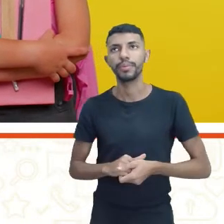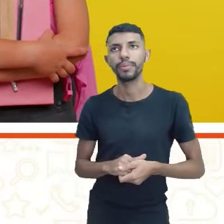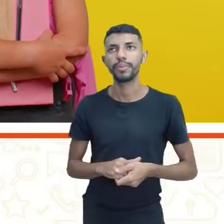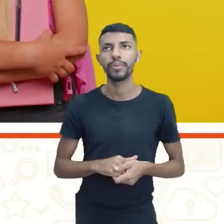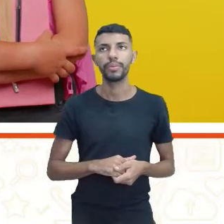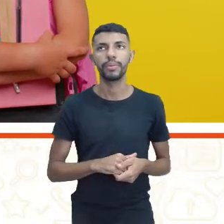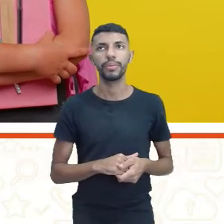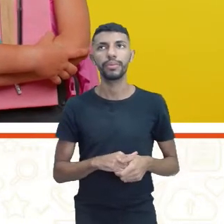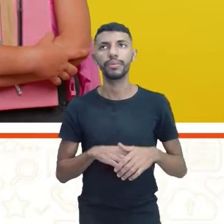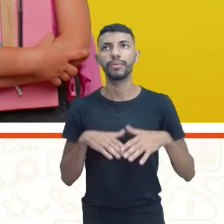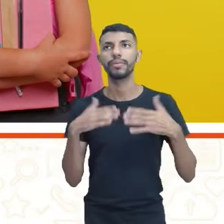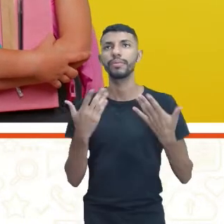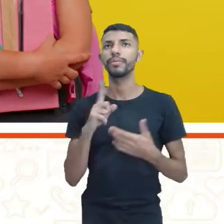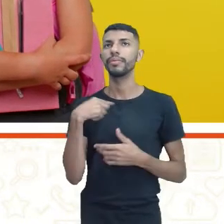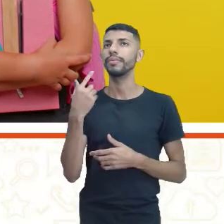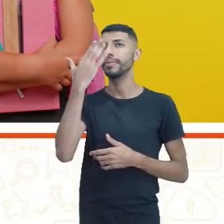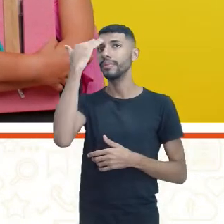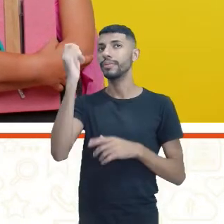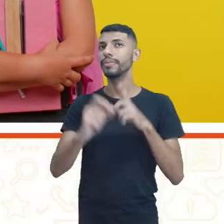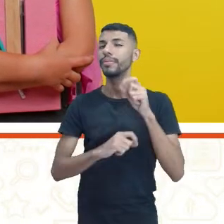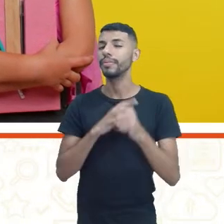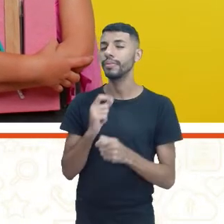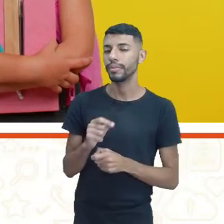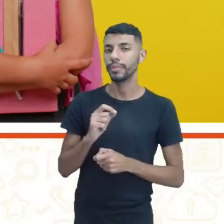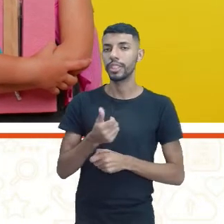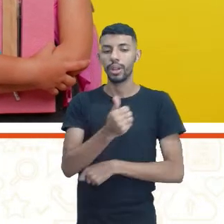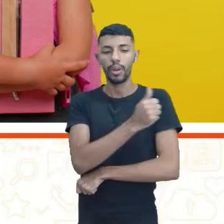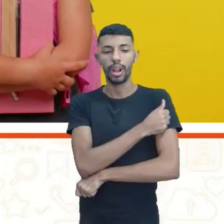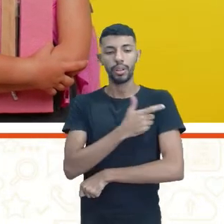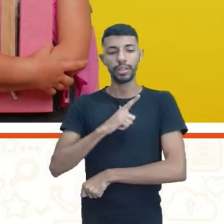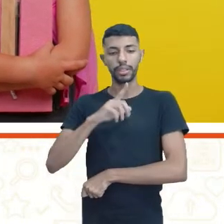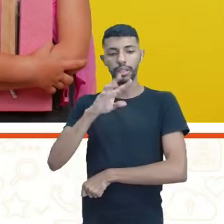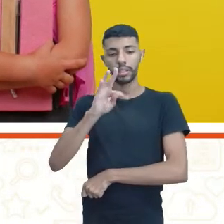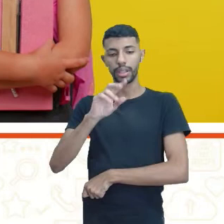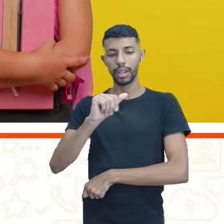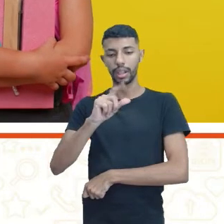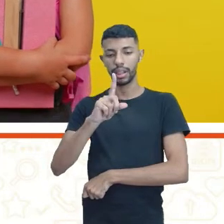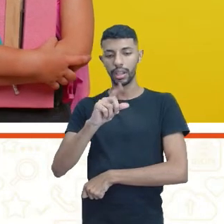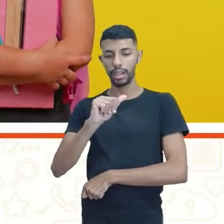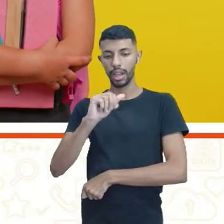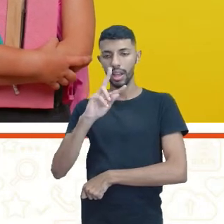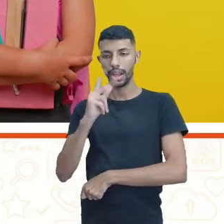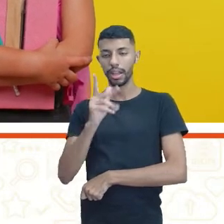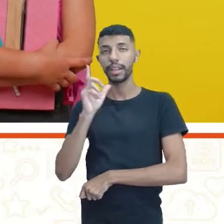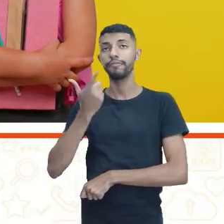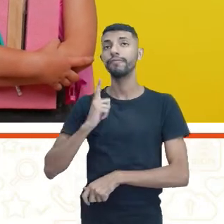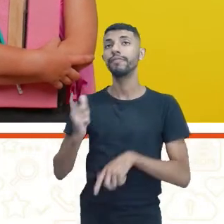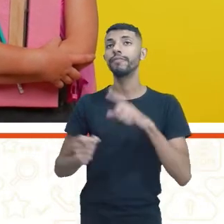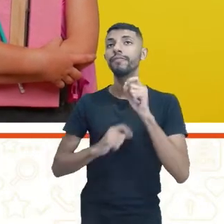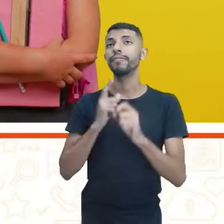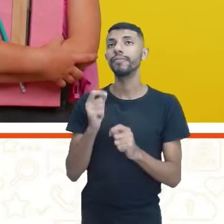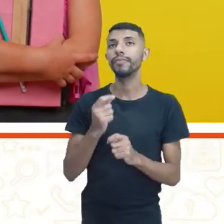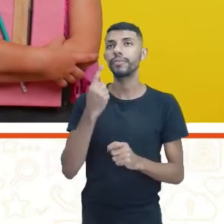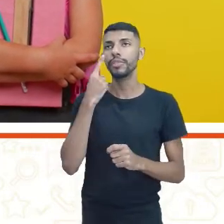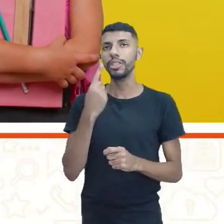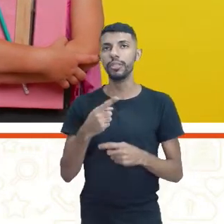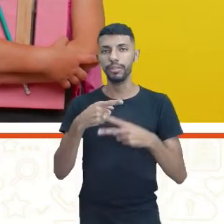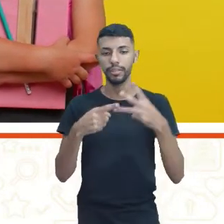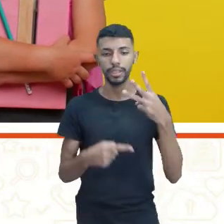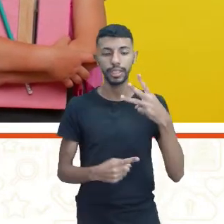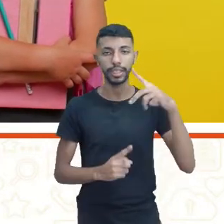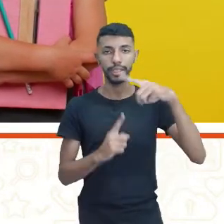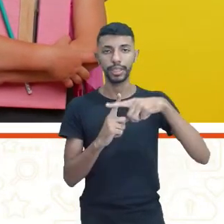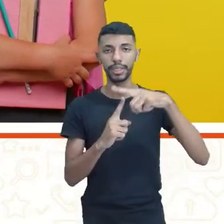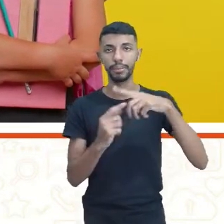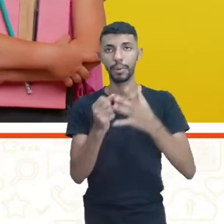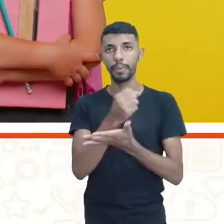Então, a gente sabe que o estudante com TDAH, ele tem predominantemente 3 tipos básicos